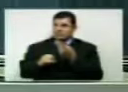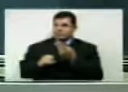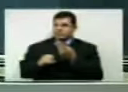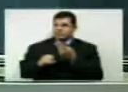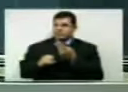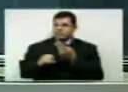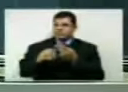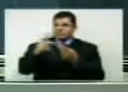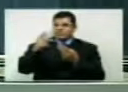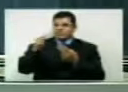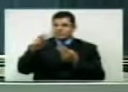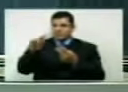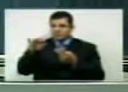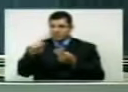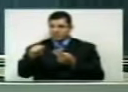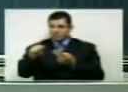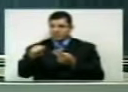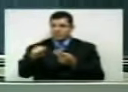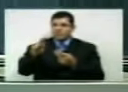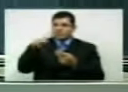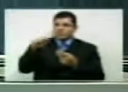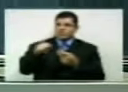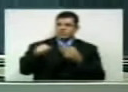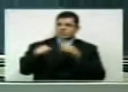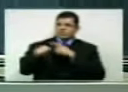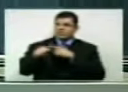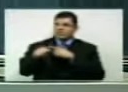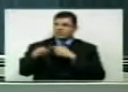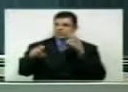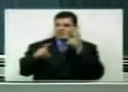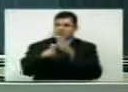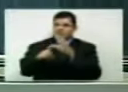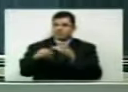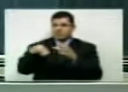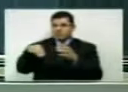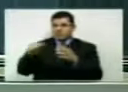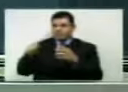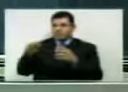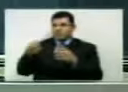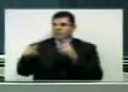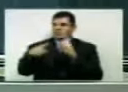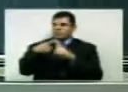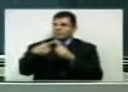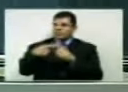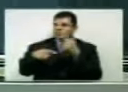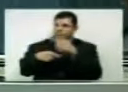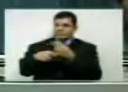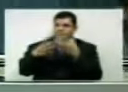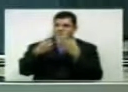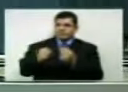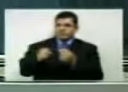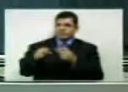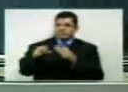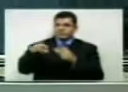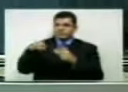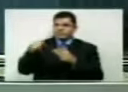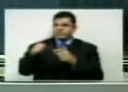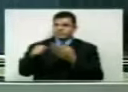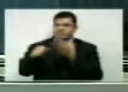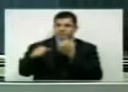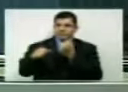aos parasitas nunca haverá um ataque à máquina, porque a existência da máquina é o